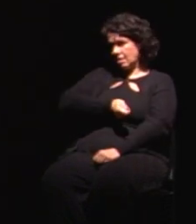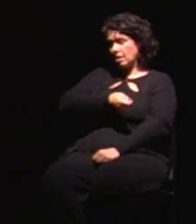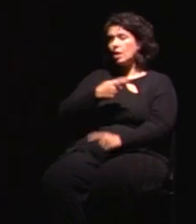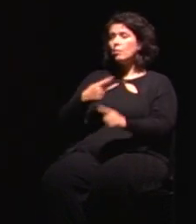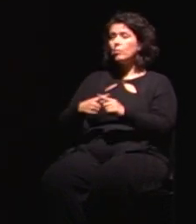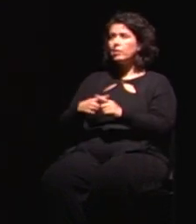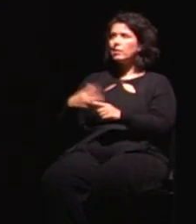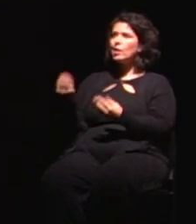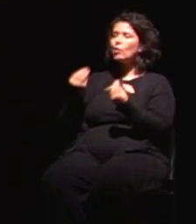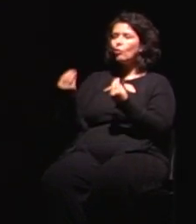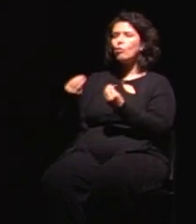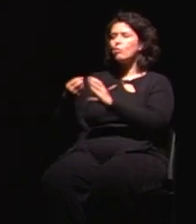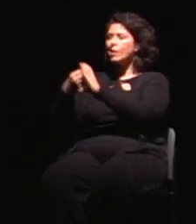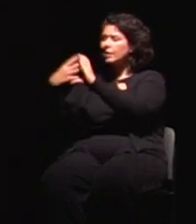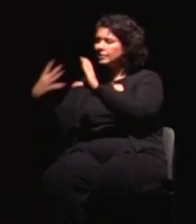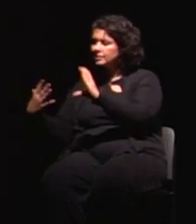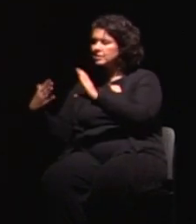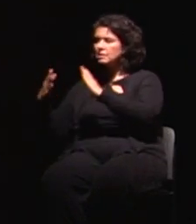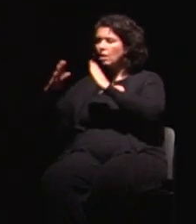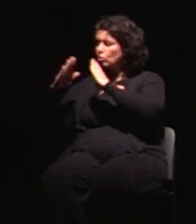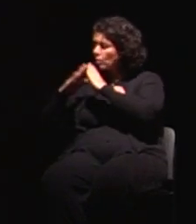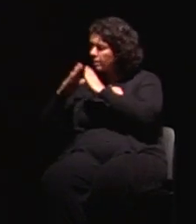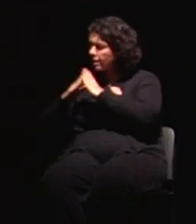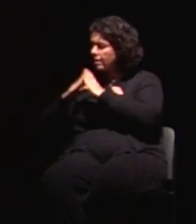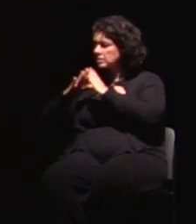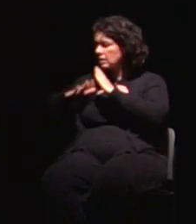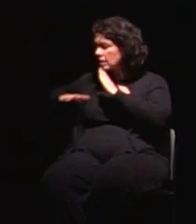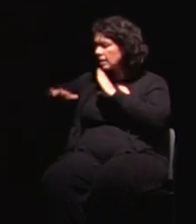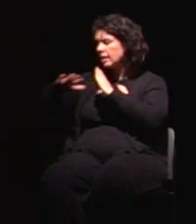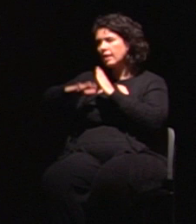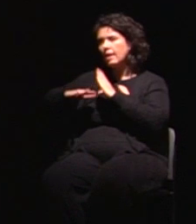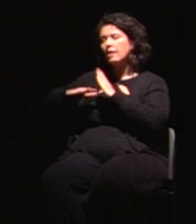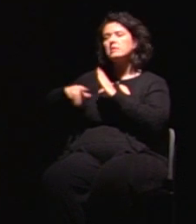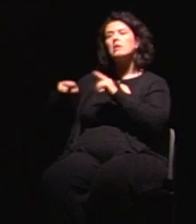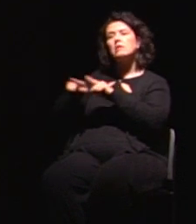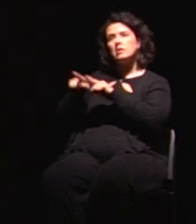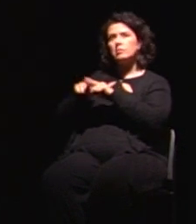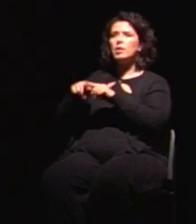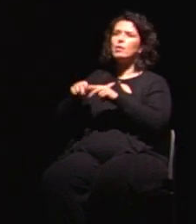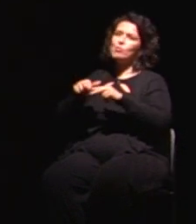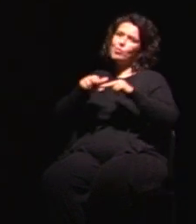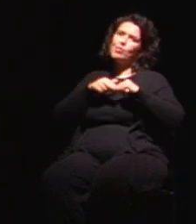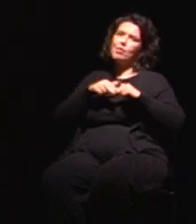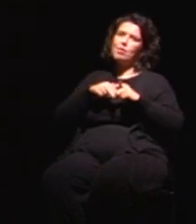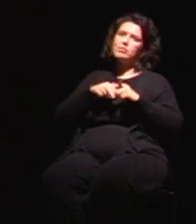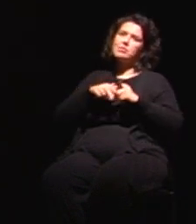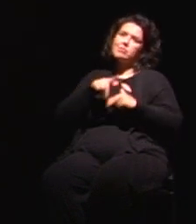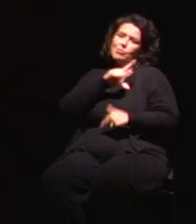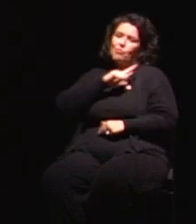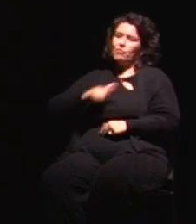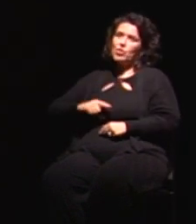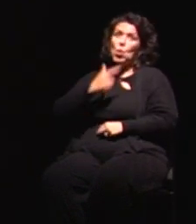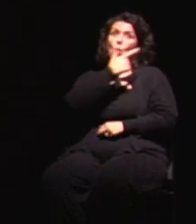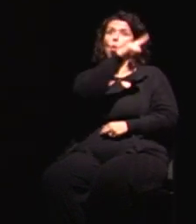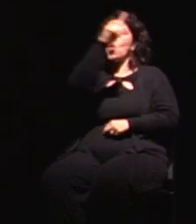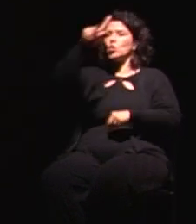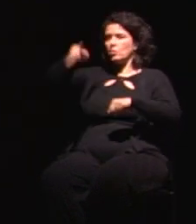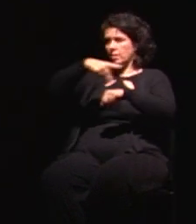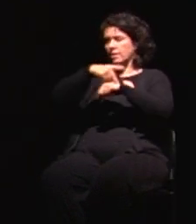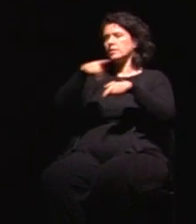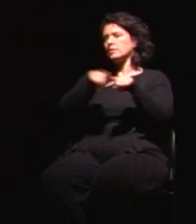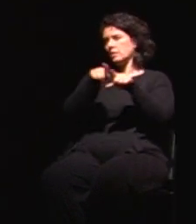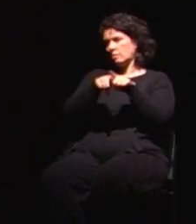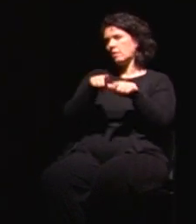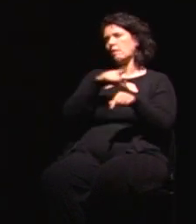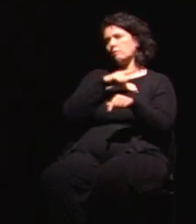também tem esse caráter em outros regimes, em outros países que vivem regimes totalitários, por exemplo, né. mas acho que agora talvez a gente possa, né, a gente está